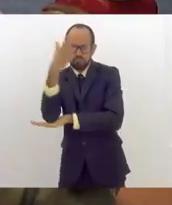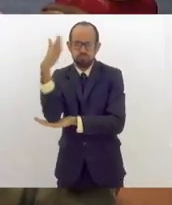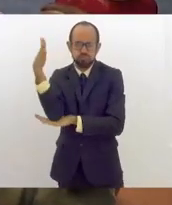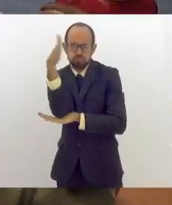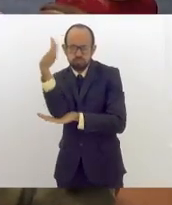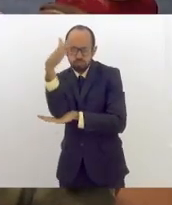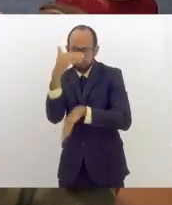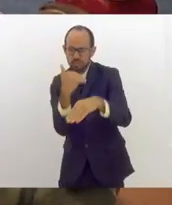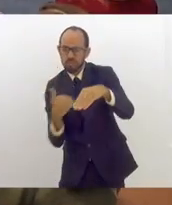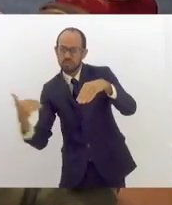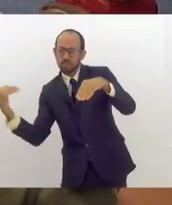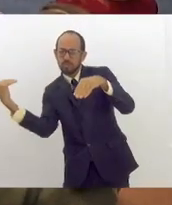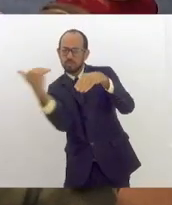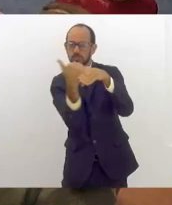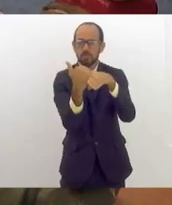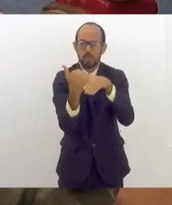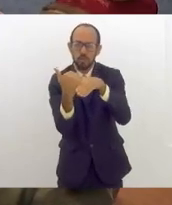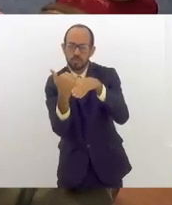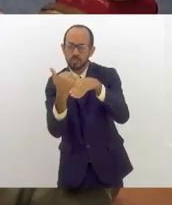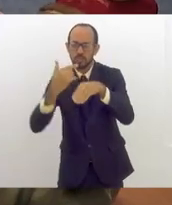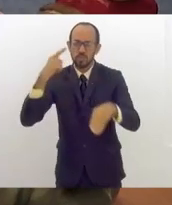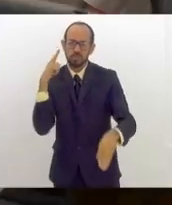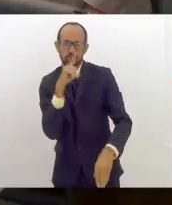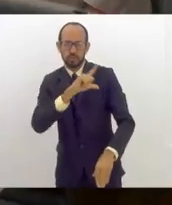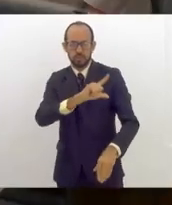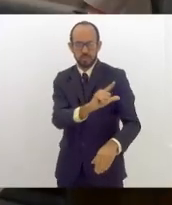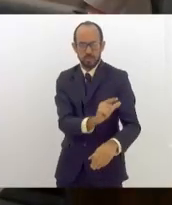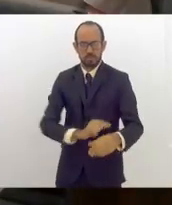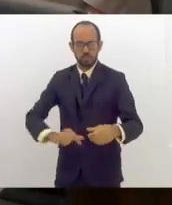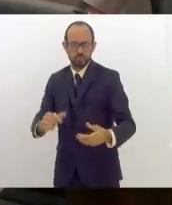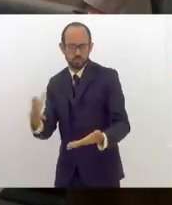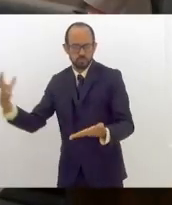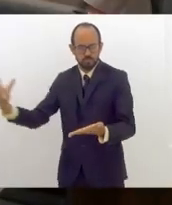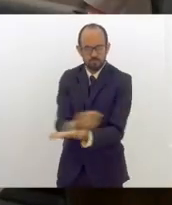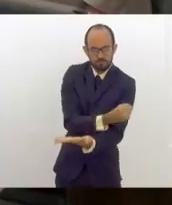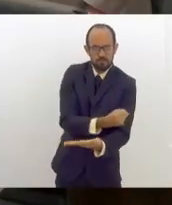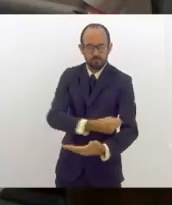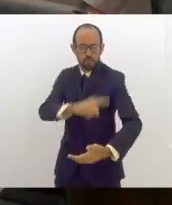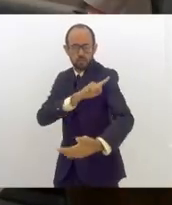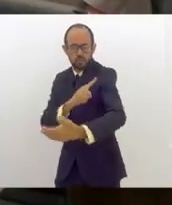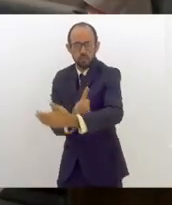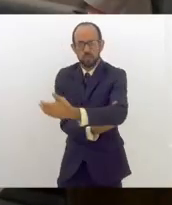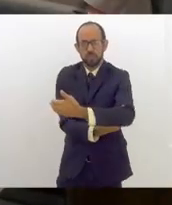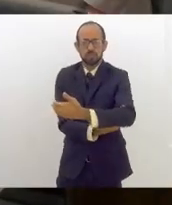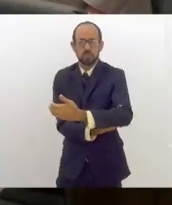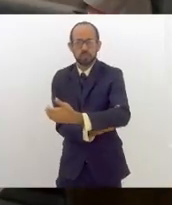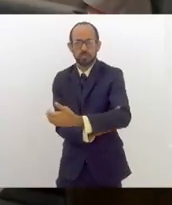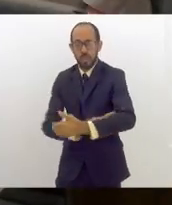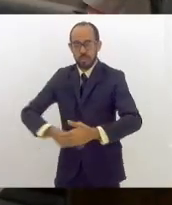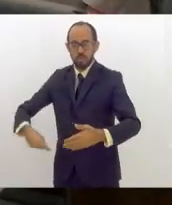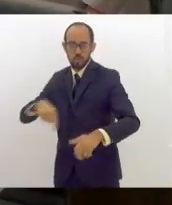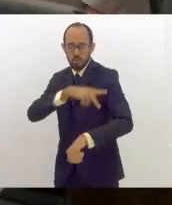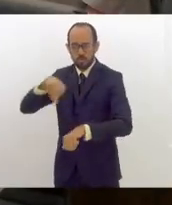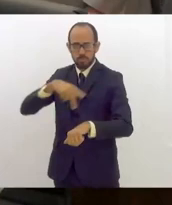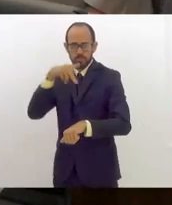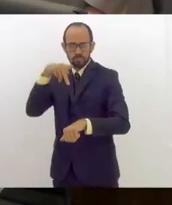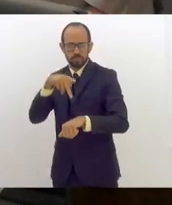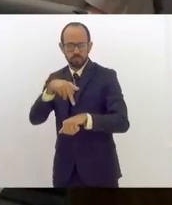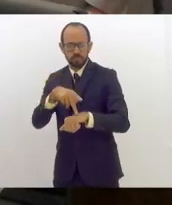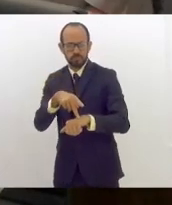essa igualdade conseguimos conquistar com braço forte então